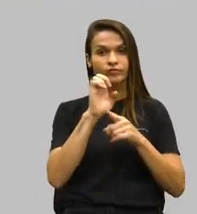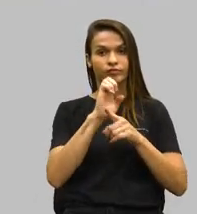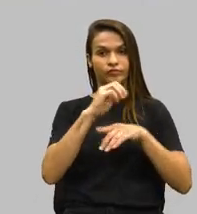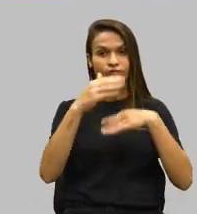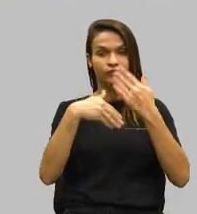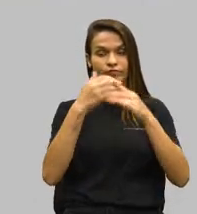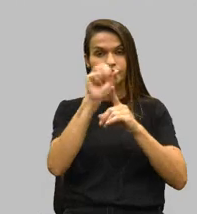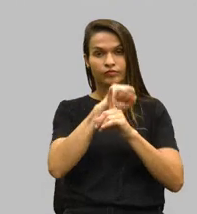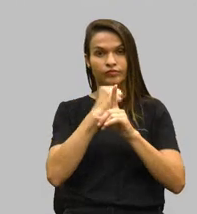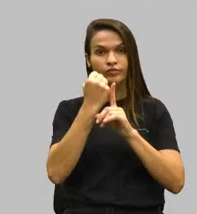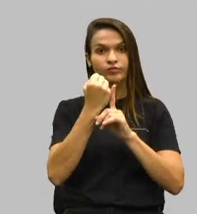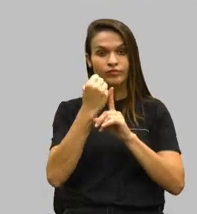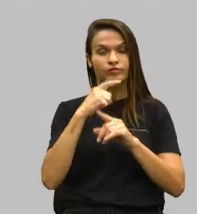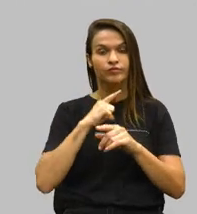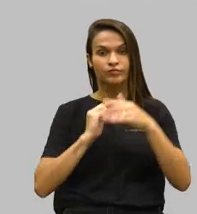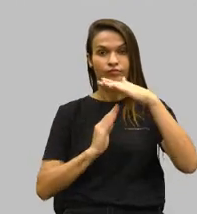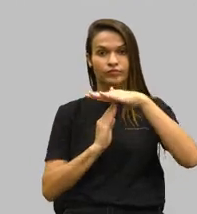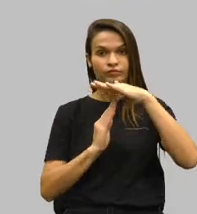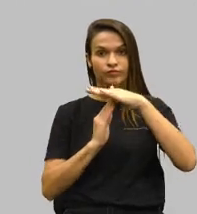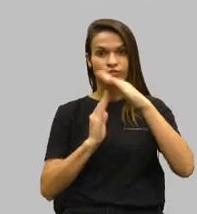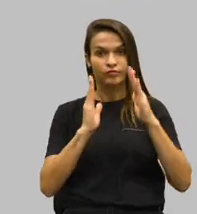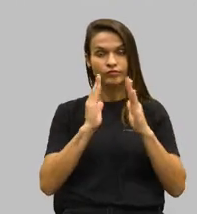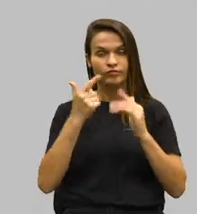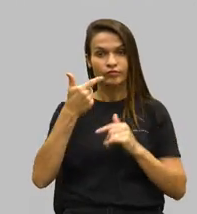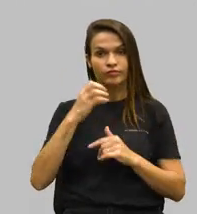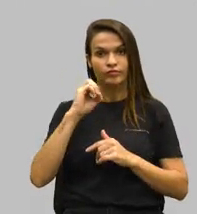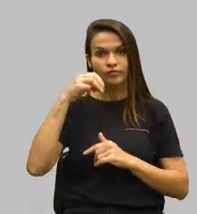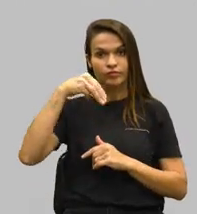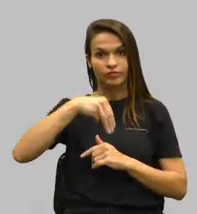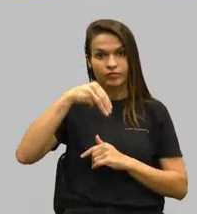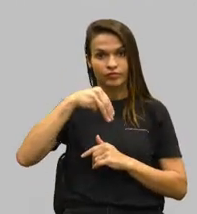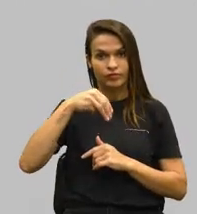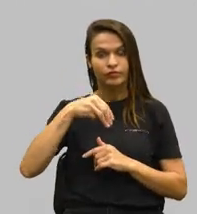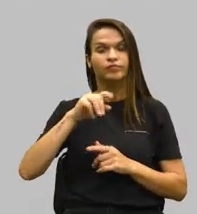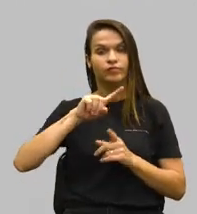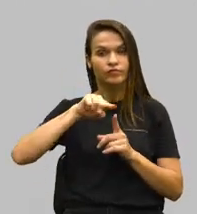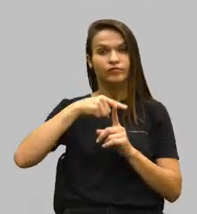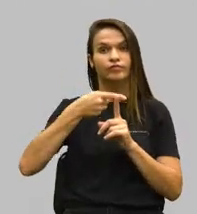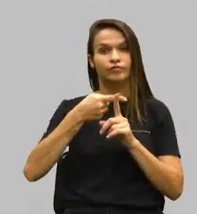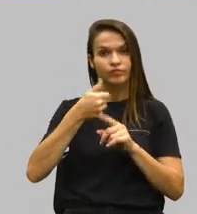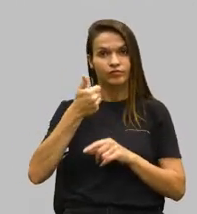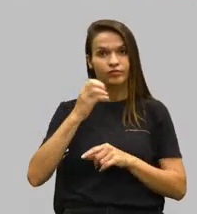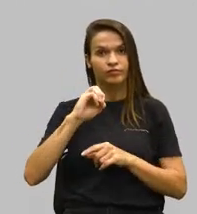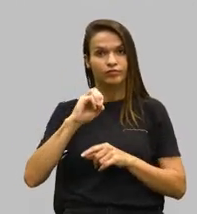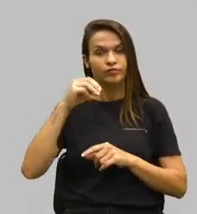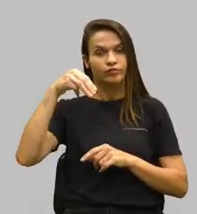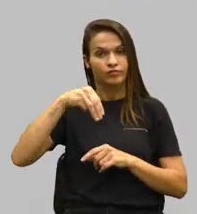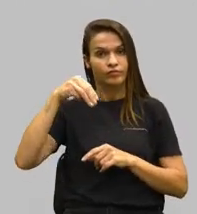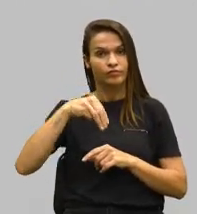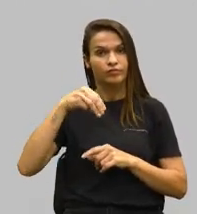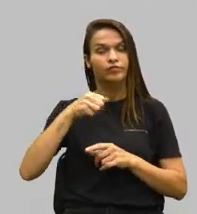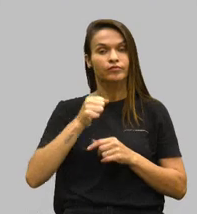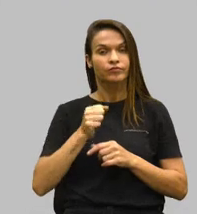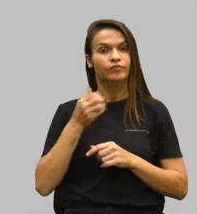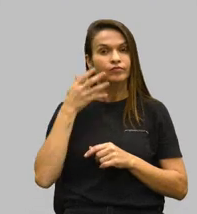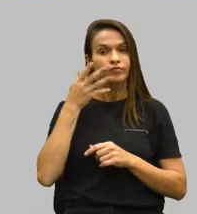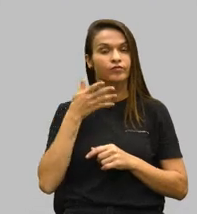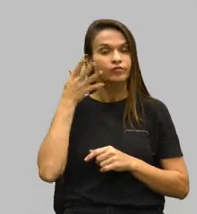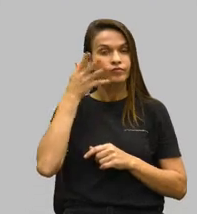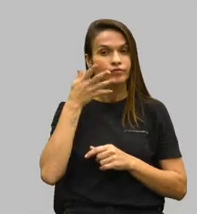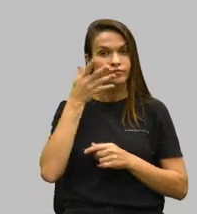disporá de até 20 minutos prorrogáveis por mais 10 minutos para sua exposição na